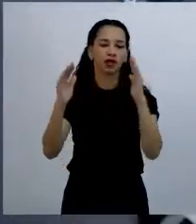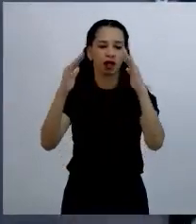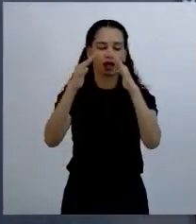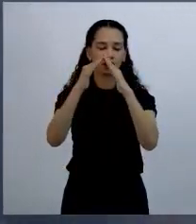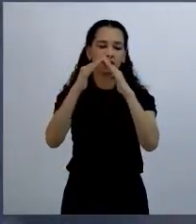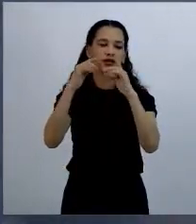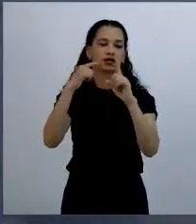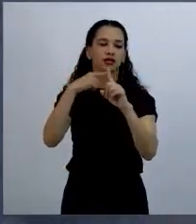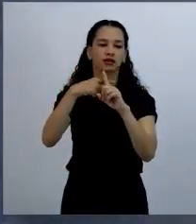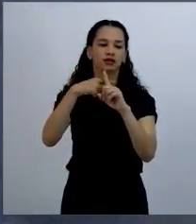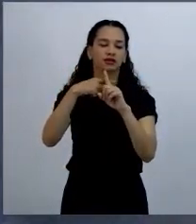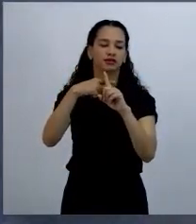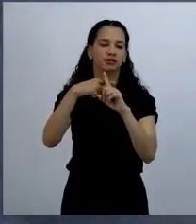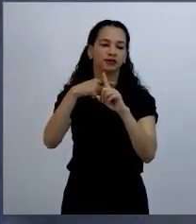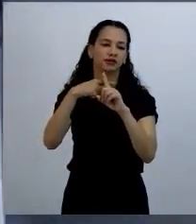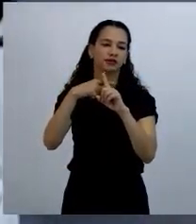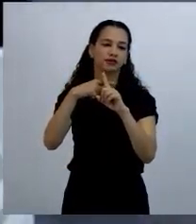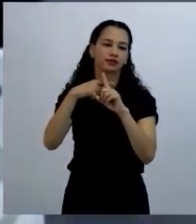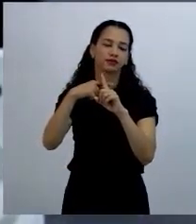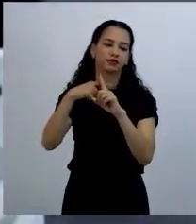lá na galeria